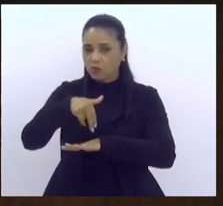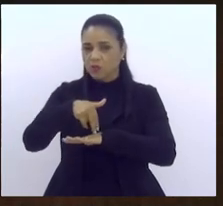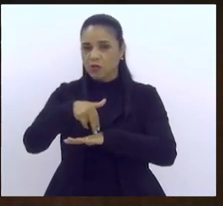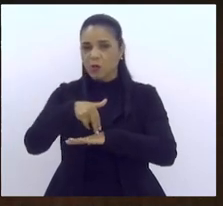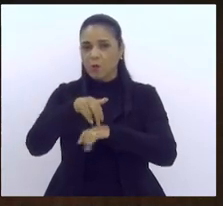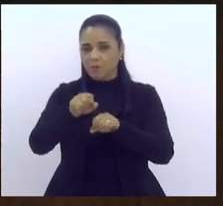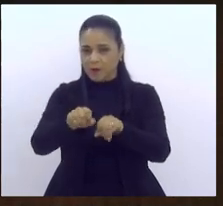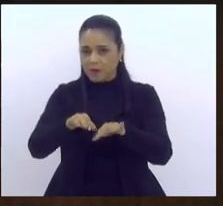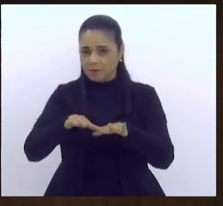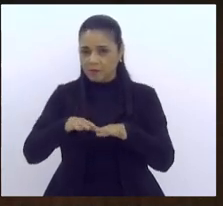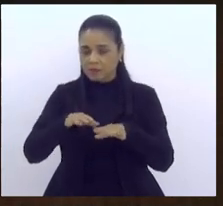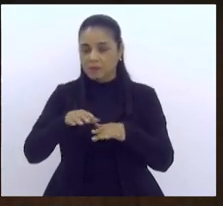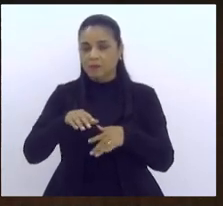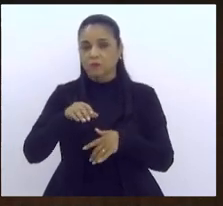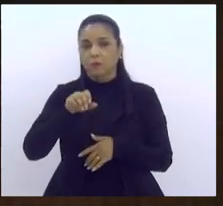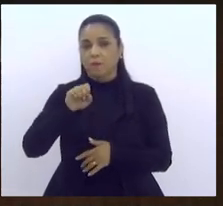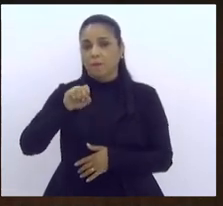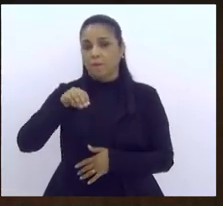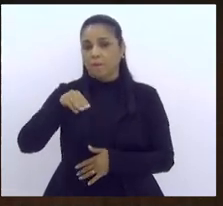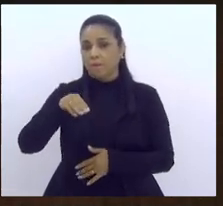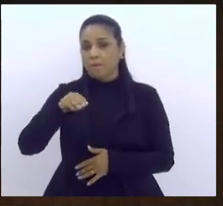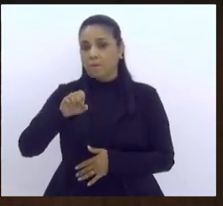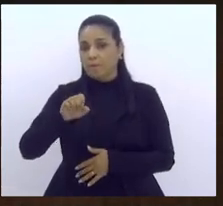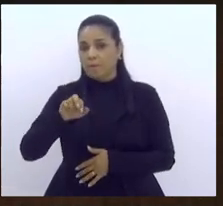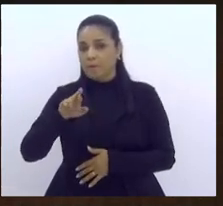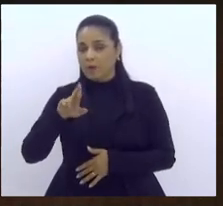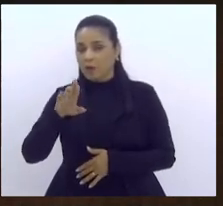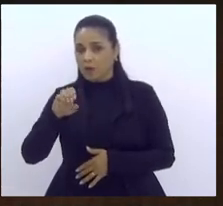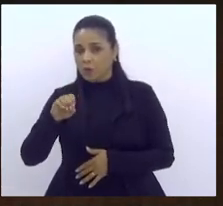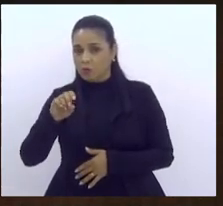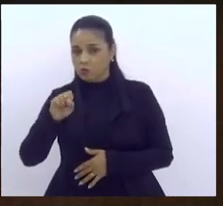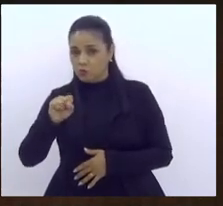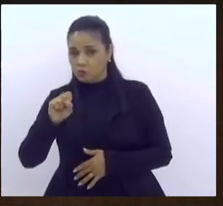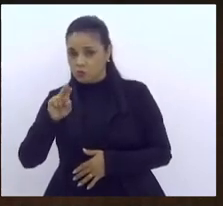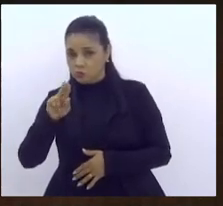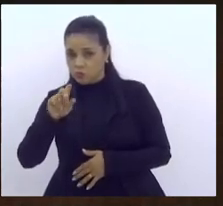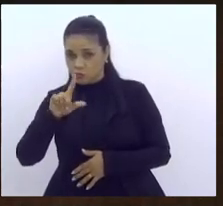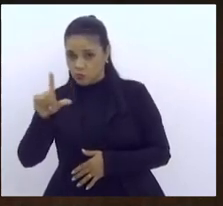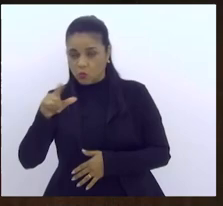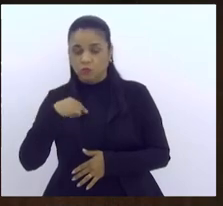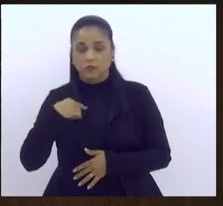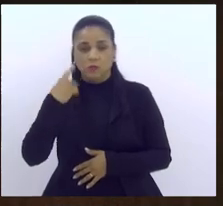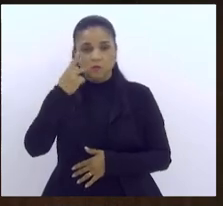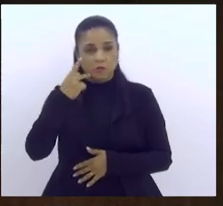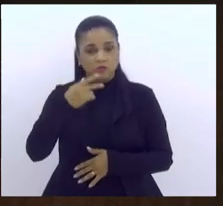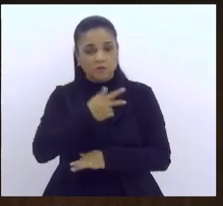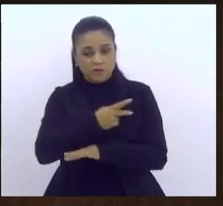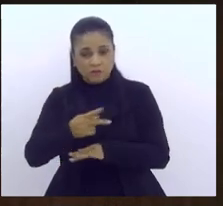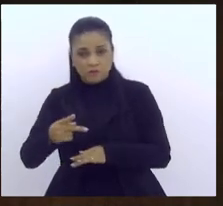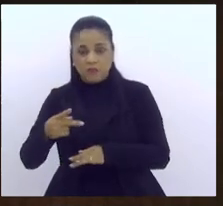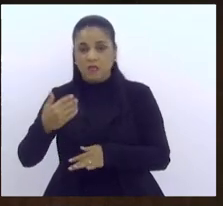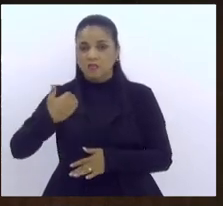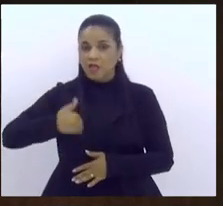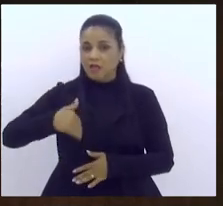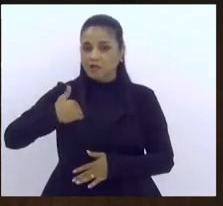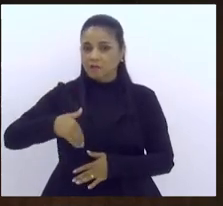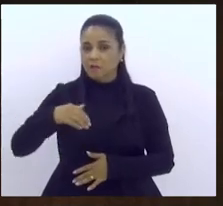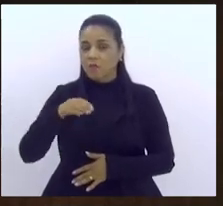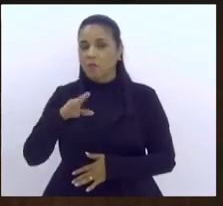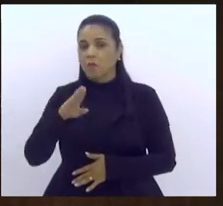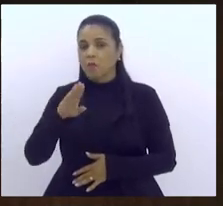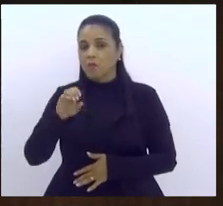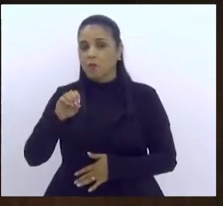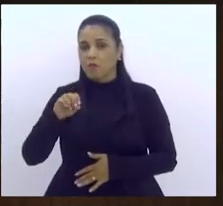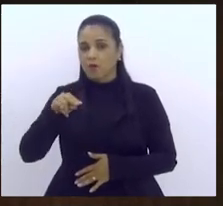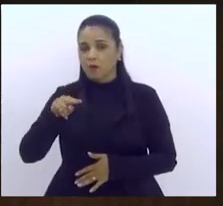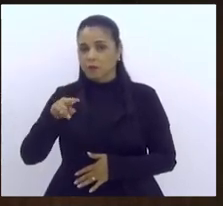Mercosul, justamente na área da segurança pública, e tive mais uma vez a oportunidade de visitar Buenos Aires e perceber que, diante de todo o fracasso